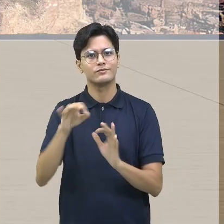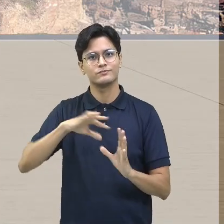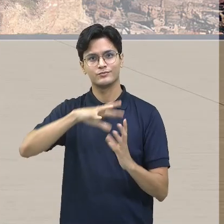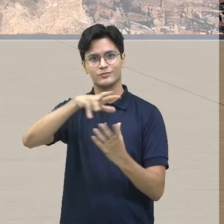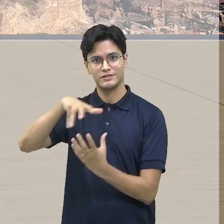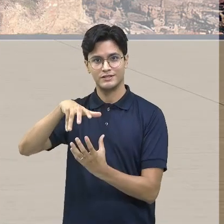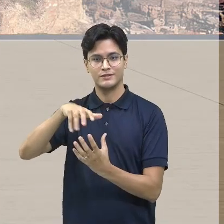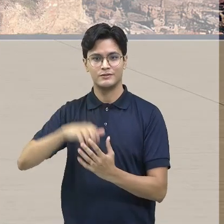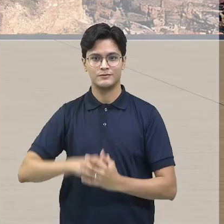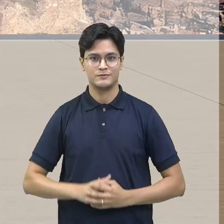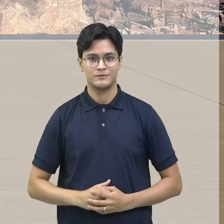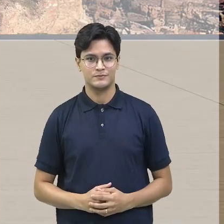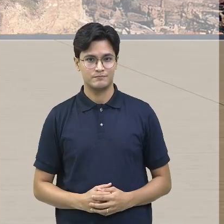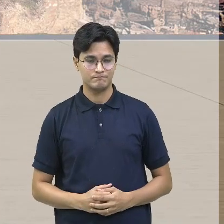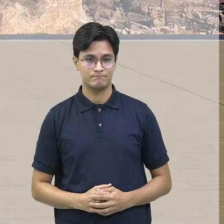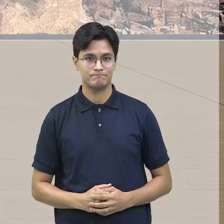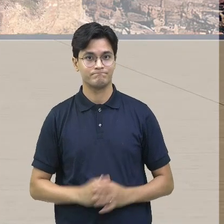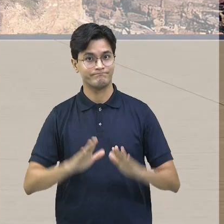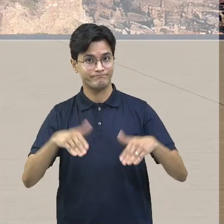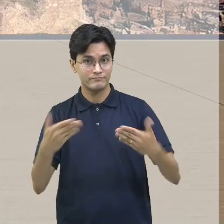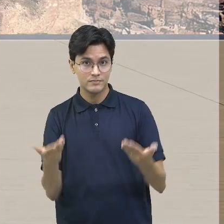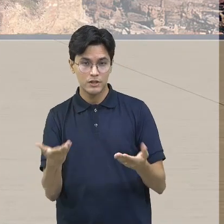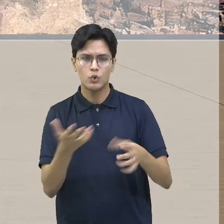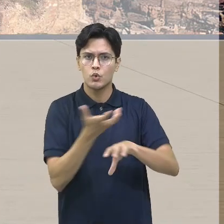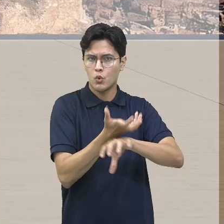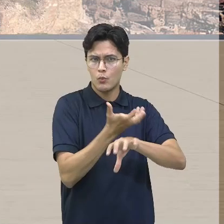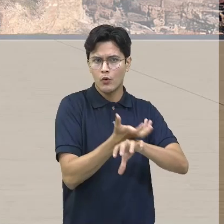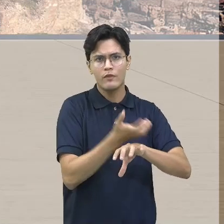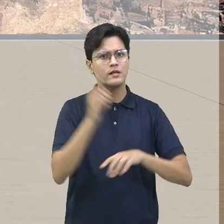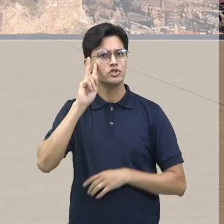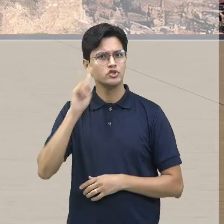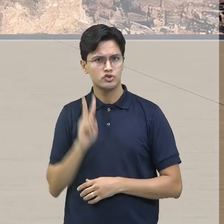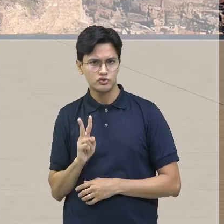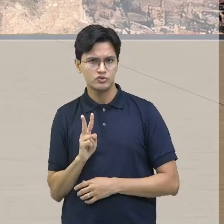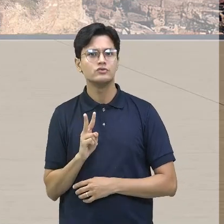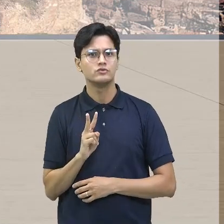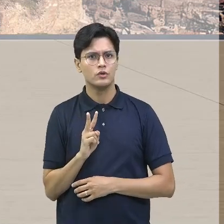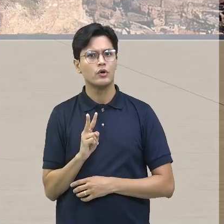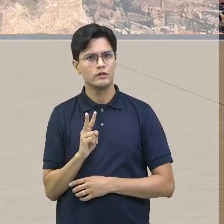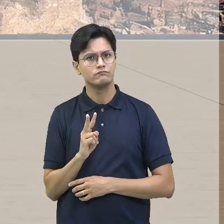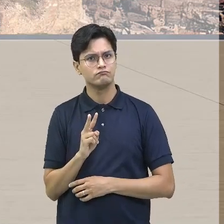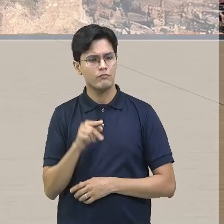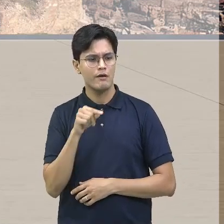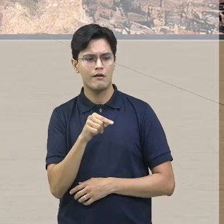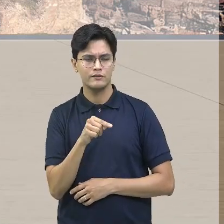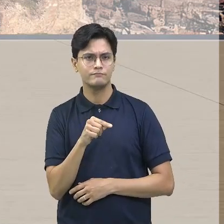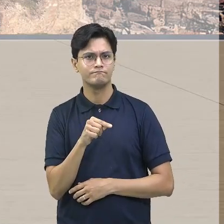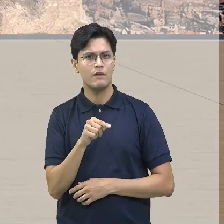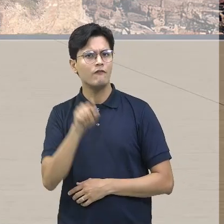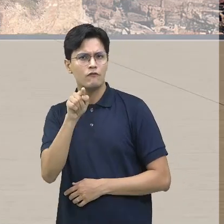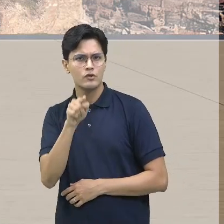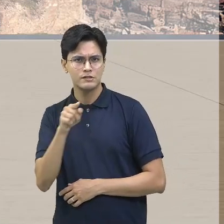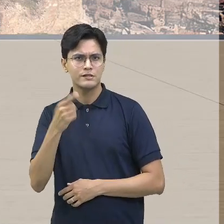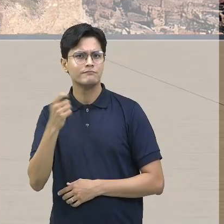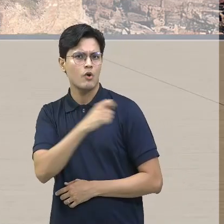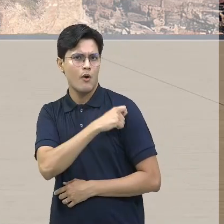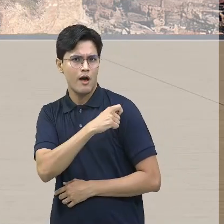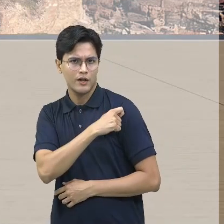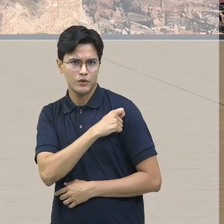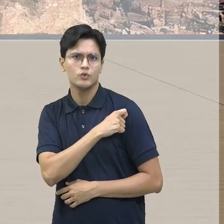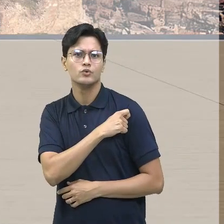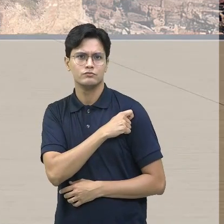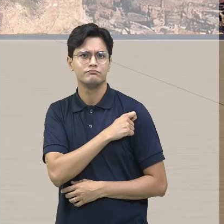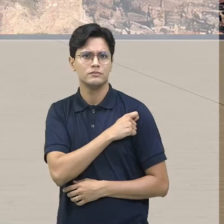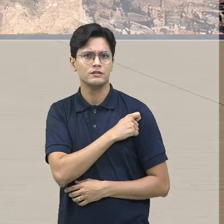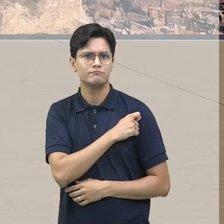Tá? O nosso componente, o componente de história, você que é um querido aluno que está acompanhando, que